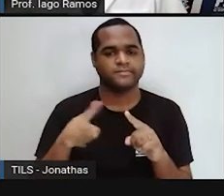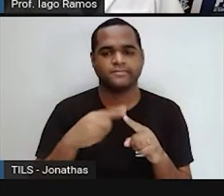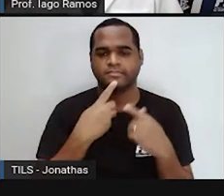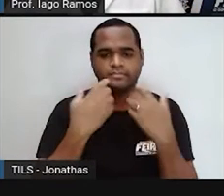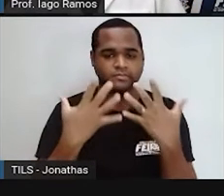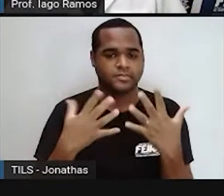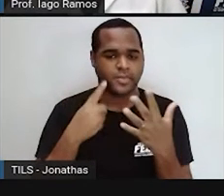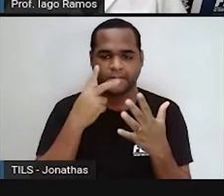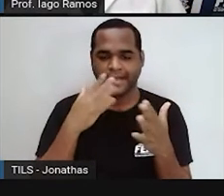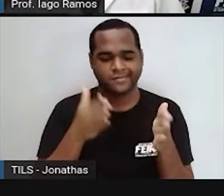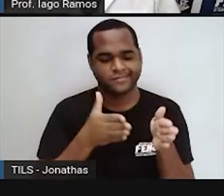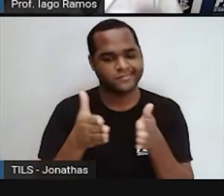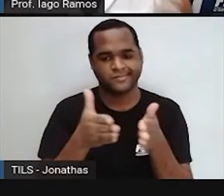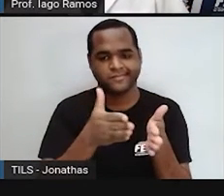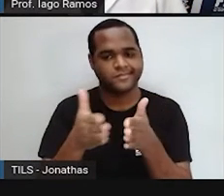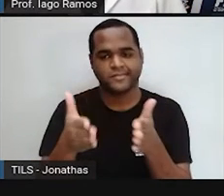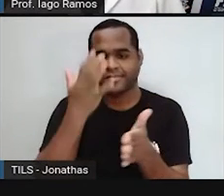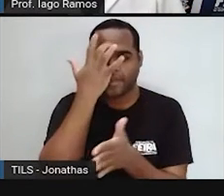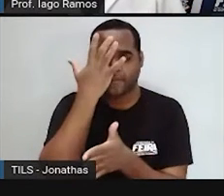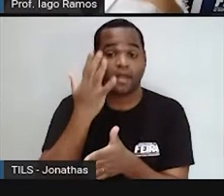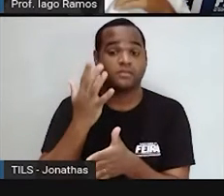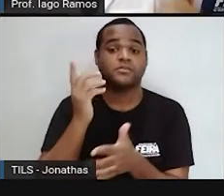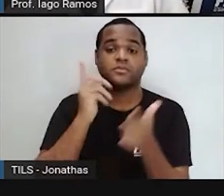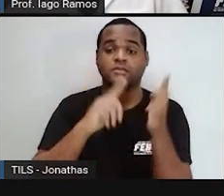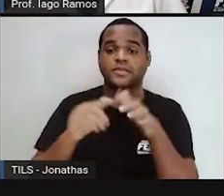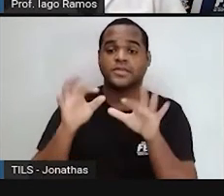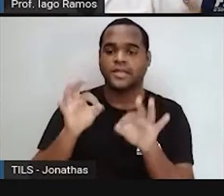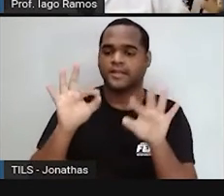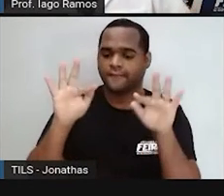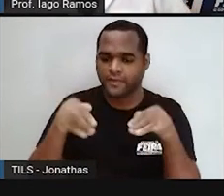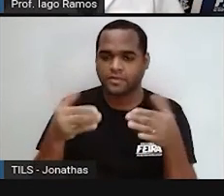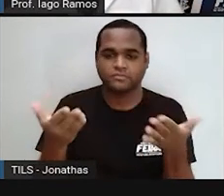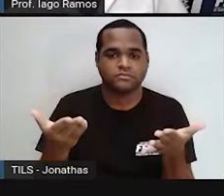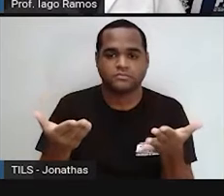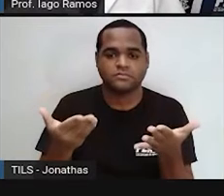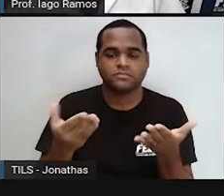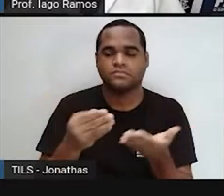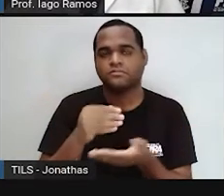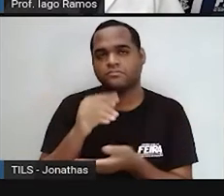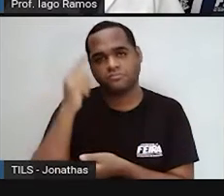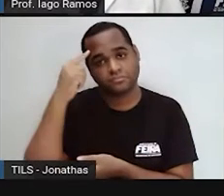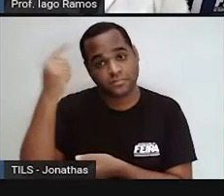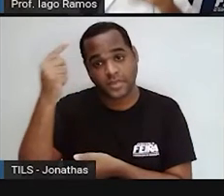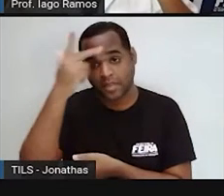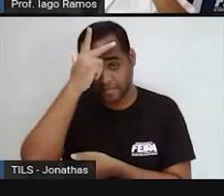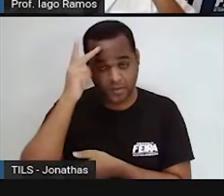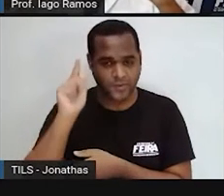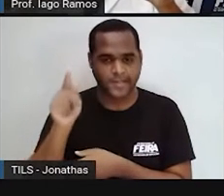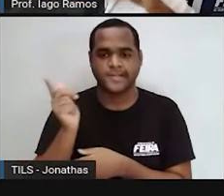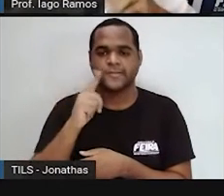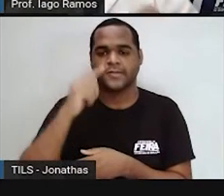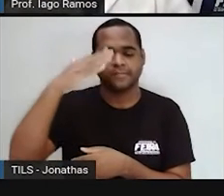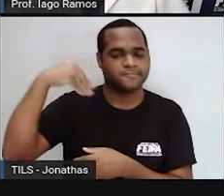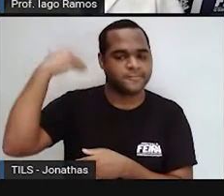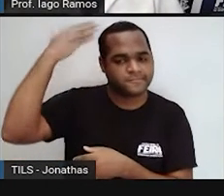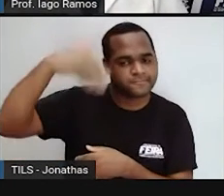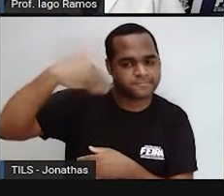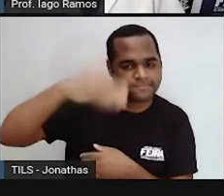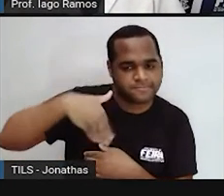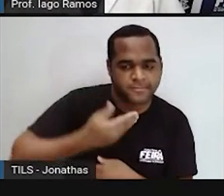fosse né o caminho mais fácil para que Finalmente né Essas pessoas que foram mumificados